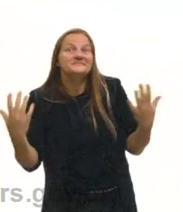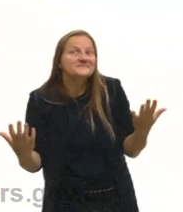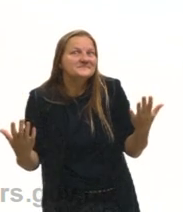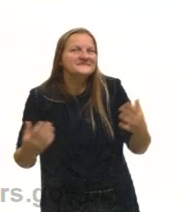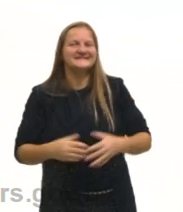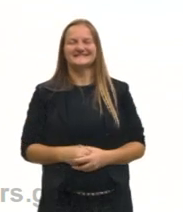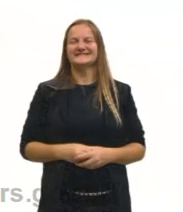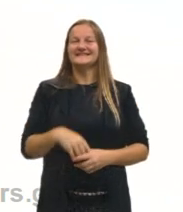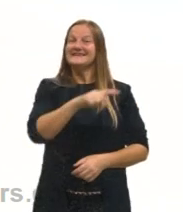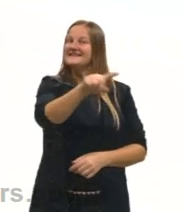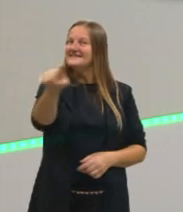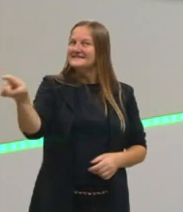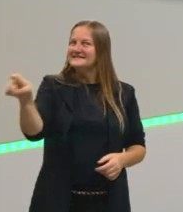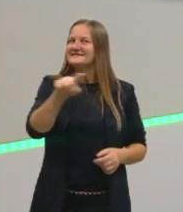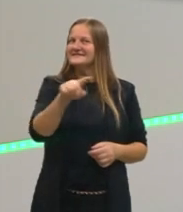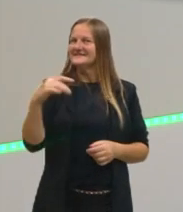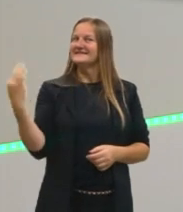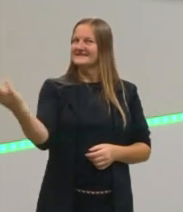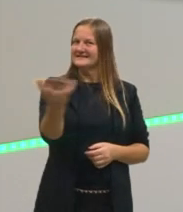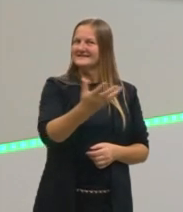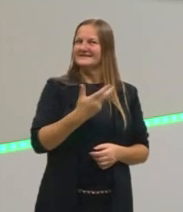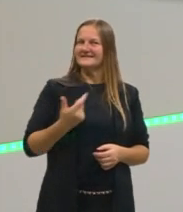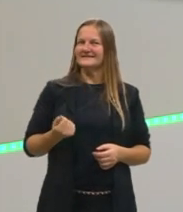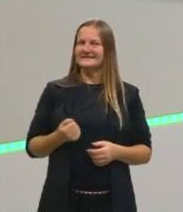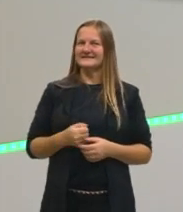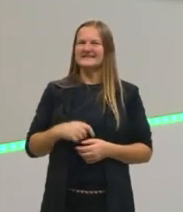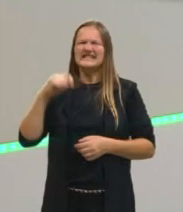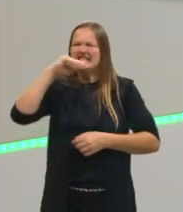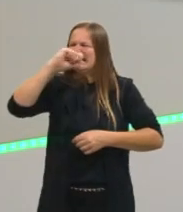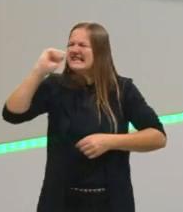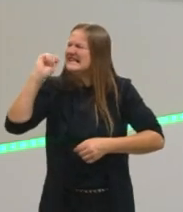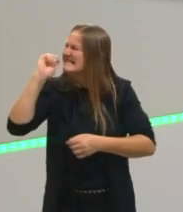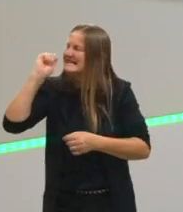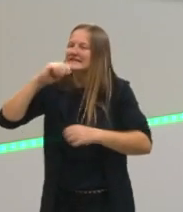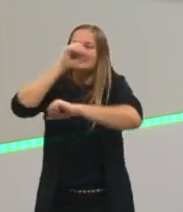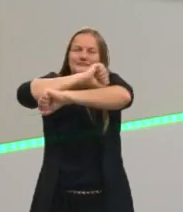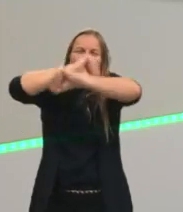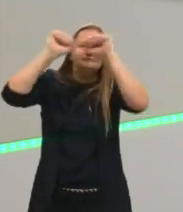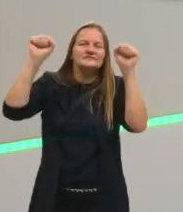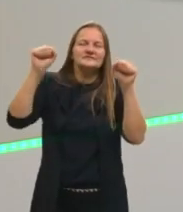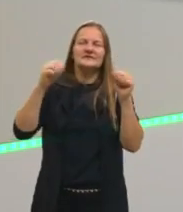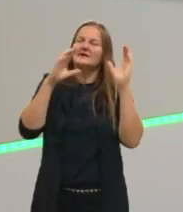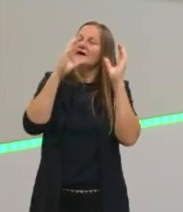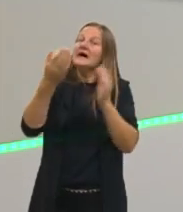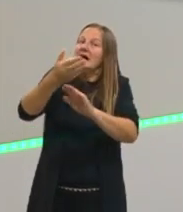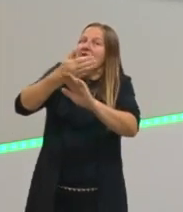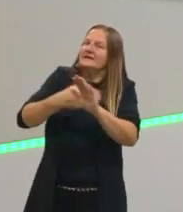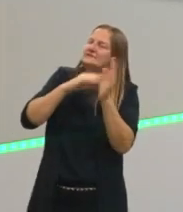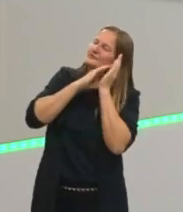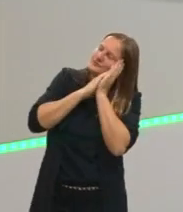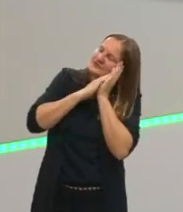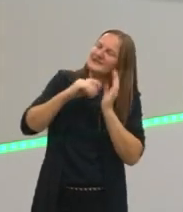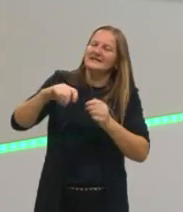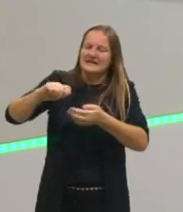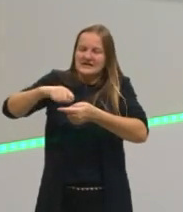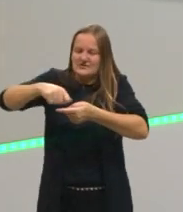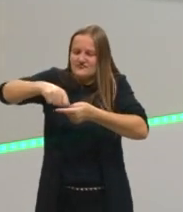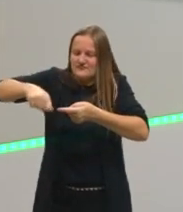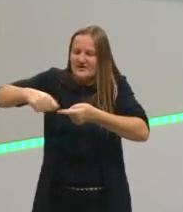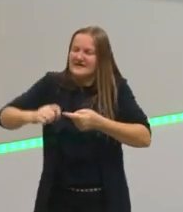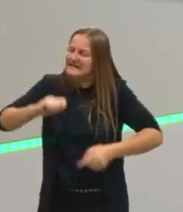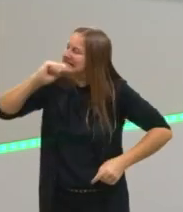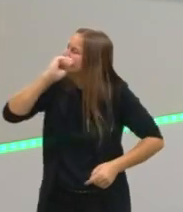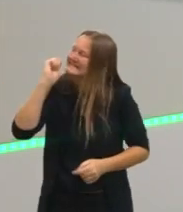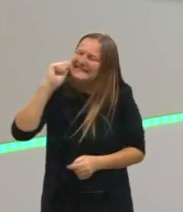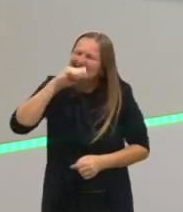se vocês todo mundo acredita que escova os dentes quando acorda escovar os dentes antes de mim a gente inicia o nosso dia